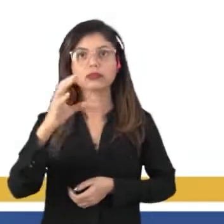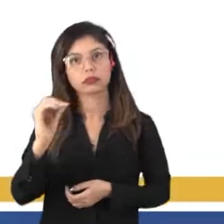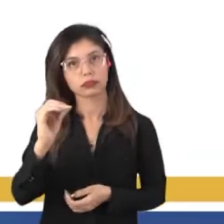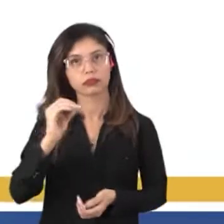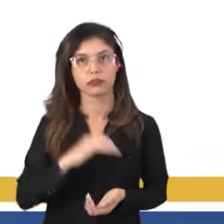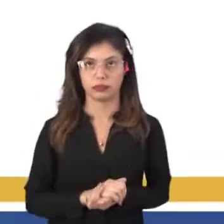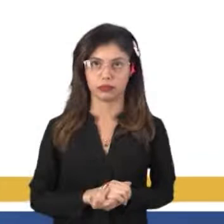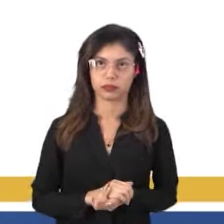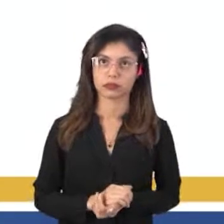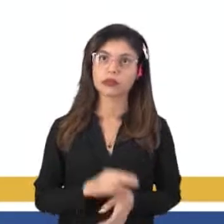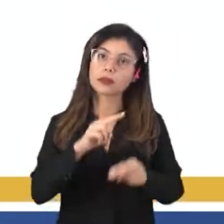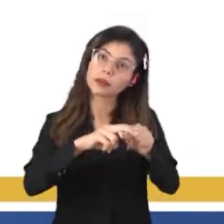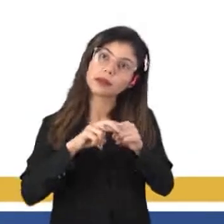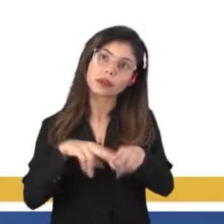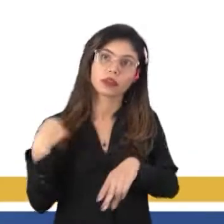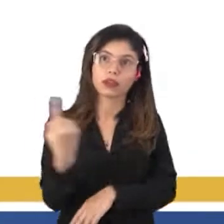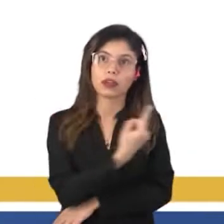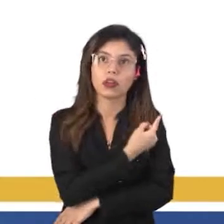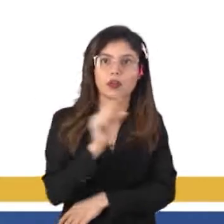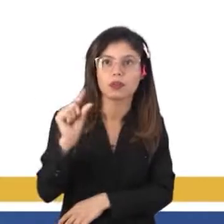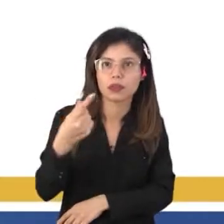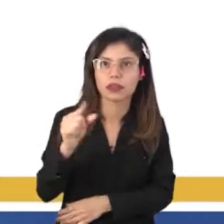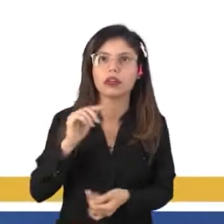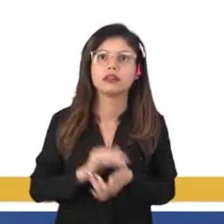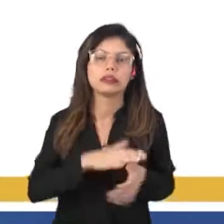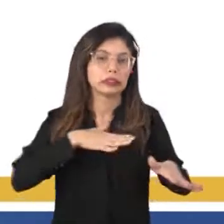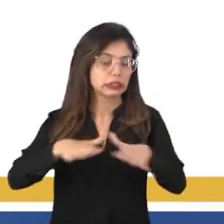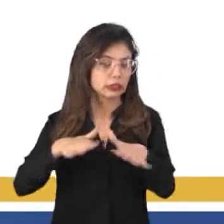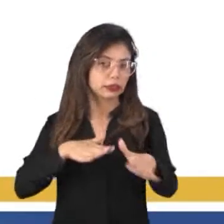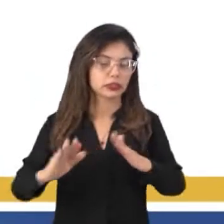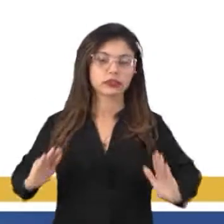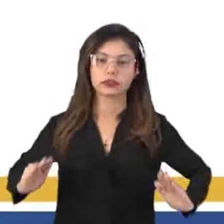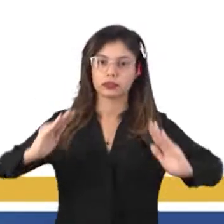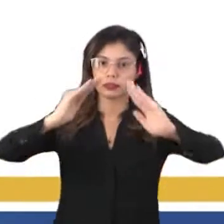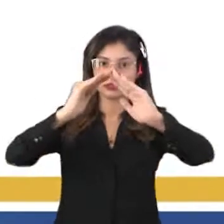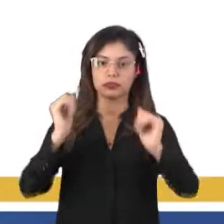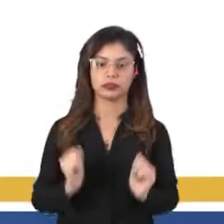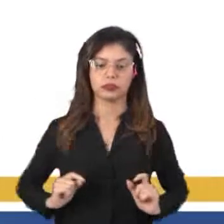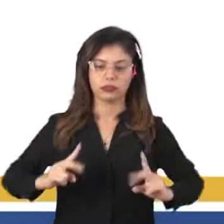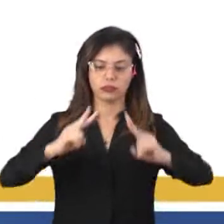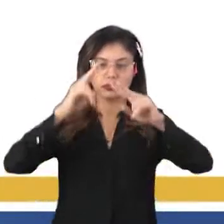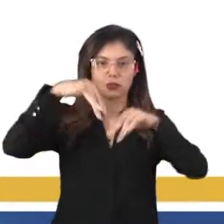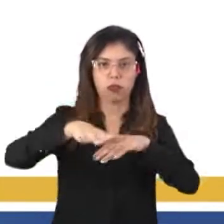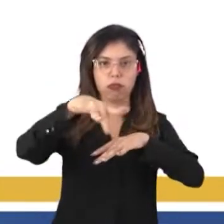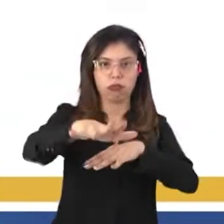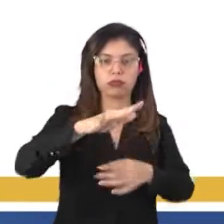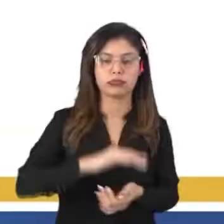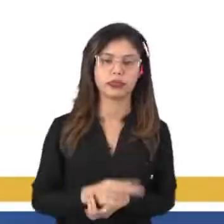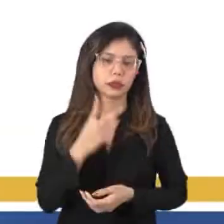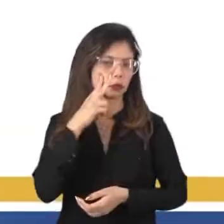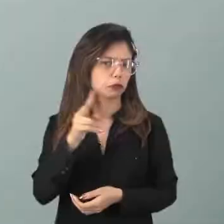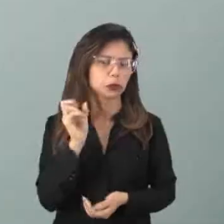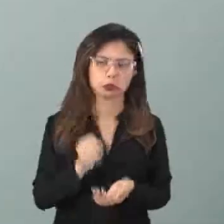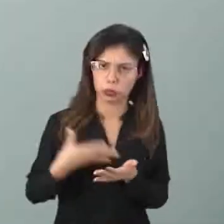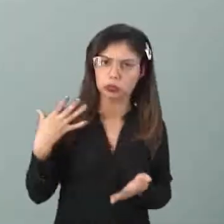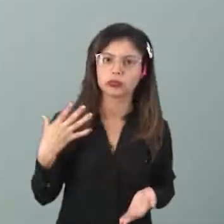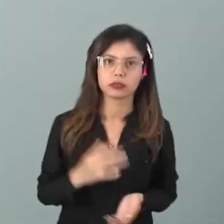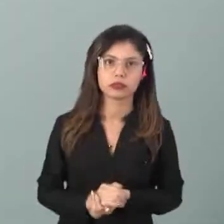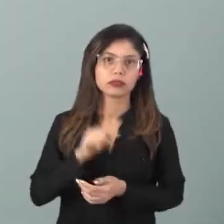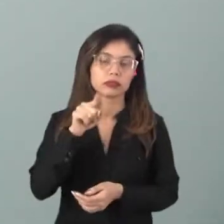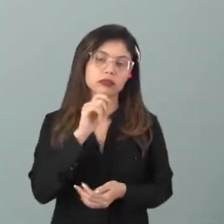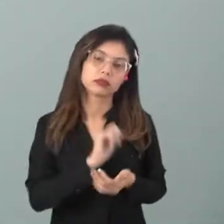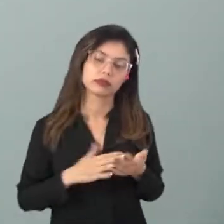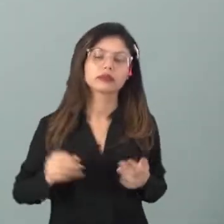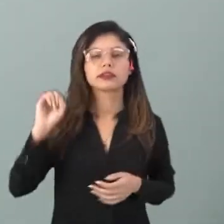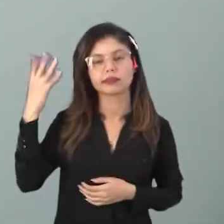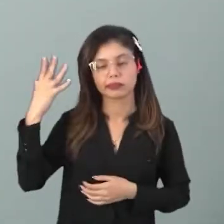quilômetros e por esse motivo o nosso país ele é pouco afetado aí por atividades de terremotos e de vulcões. A gente não vê tanto, né, essas